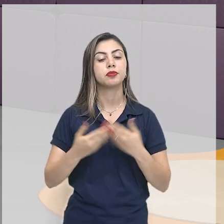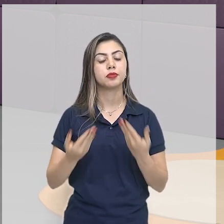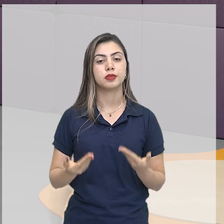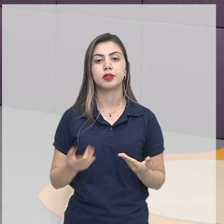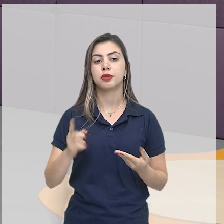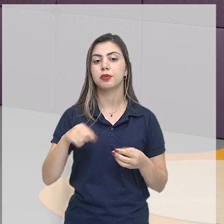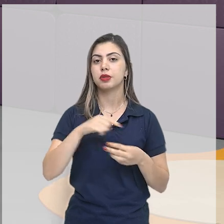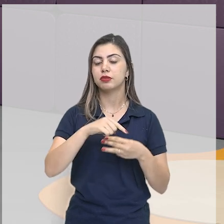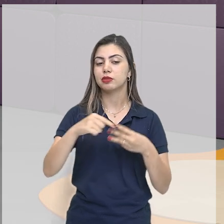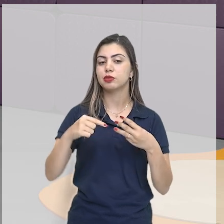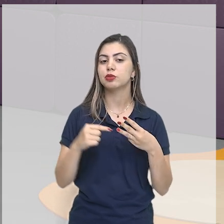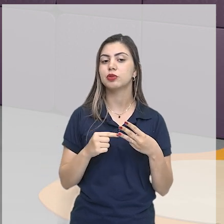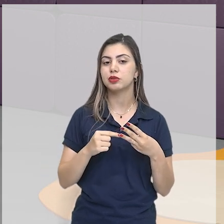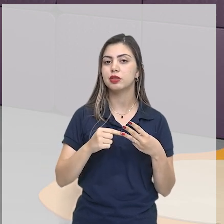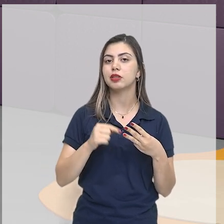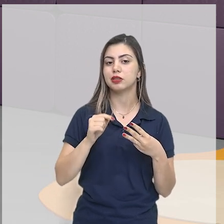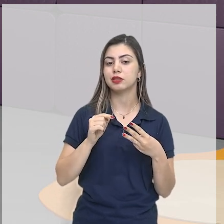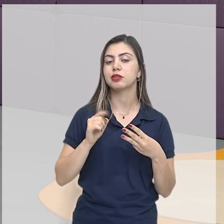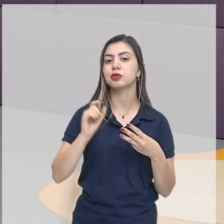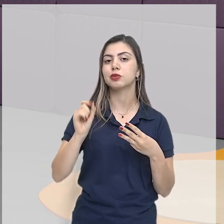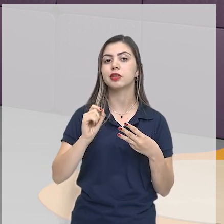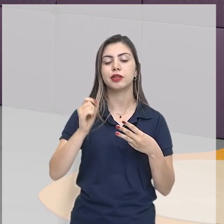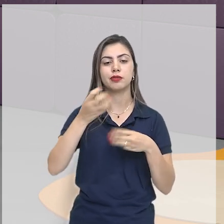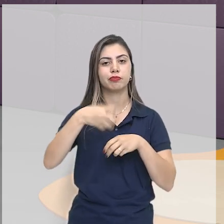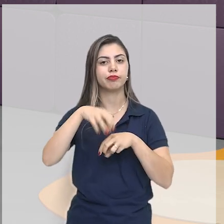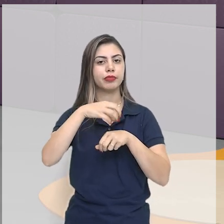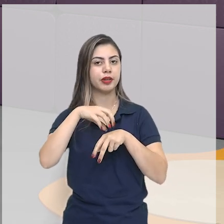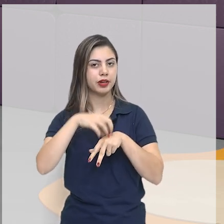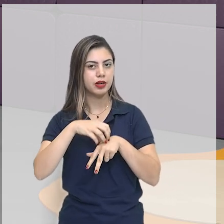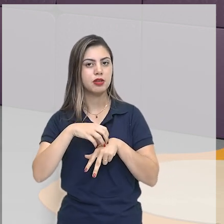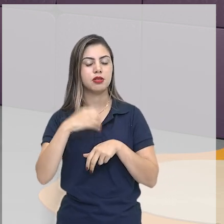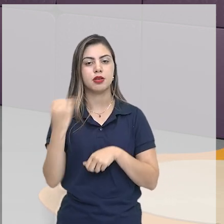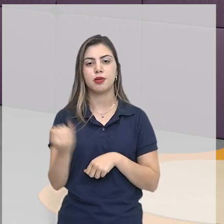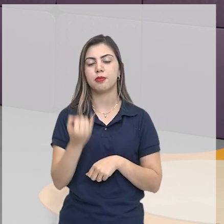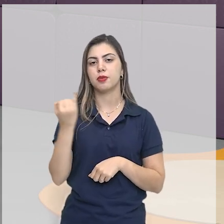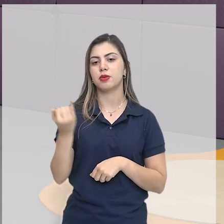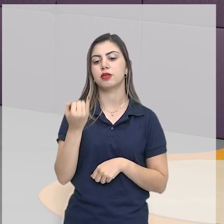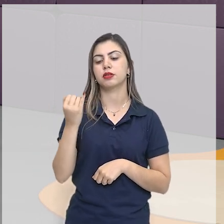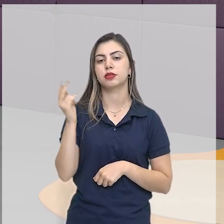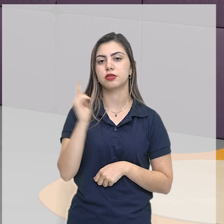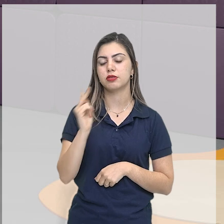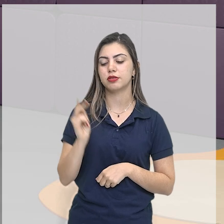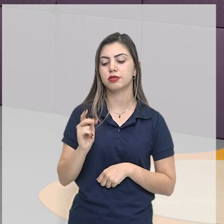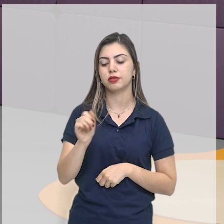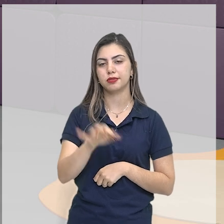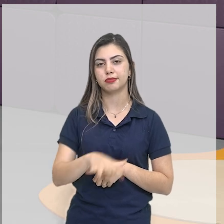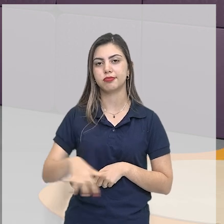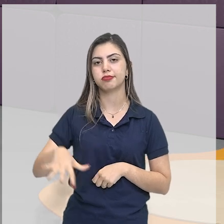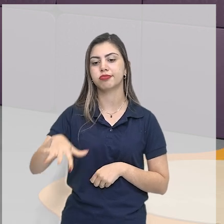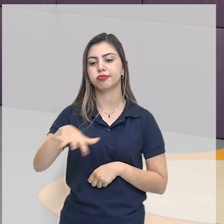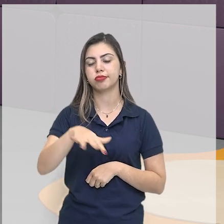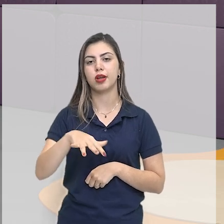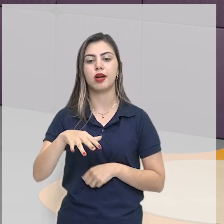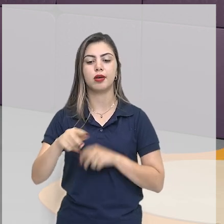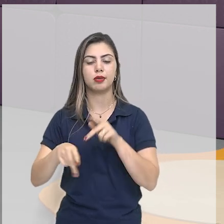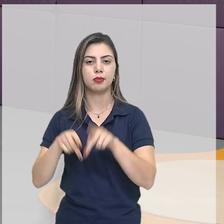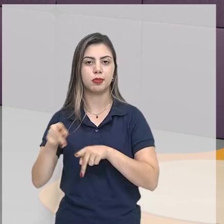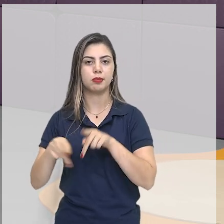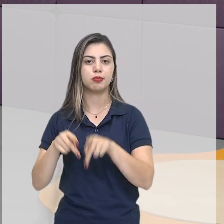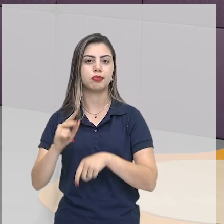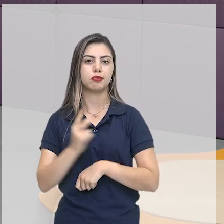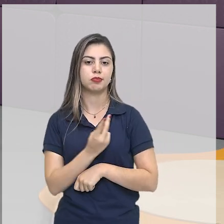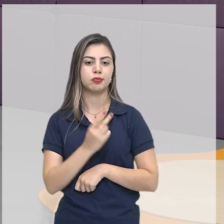essas são as 3 figuras históricas, importantes relacionadas ao povo